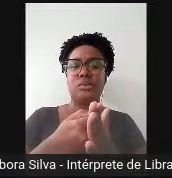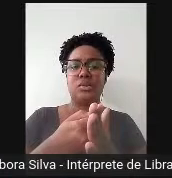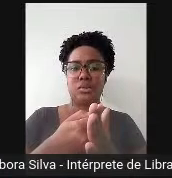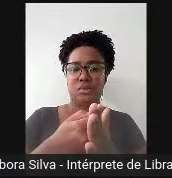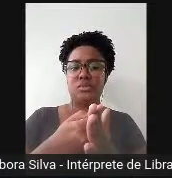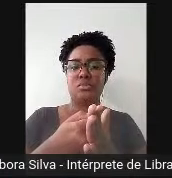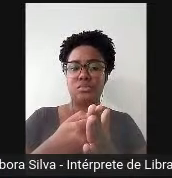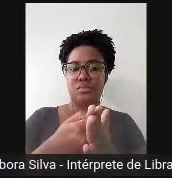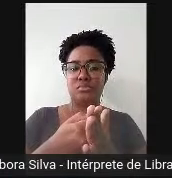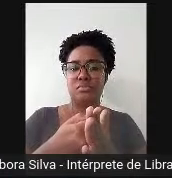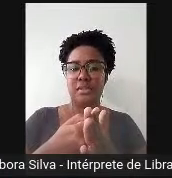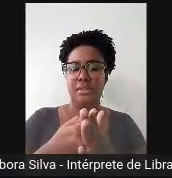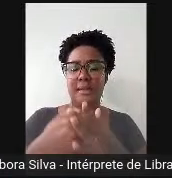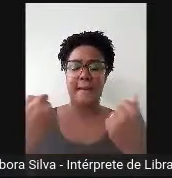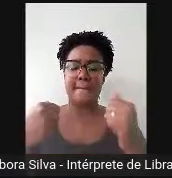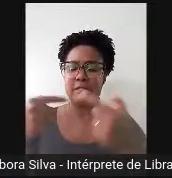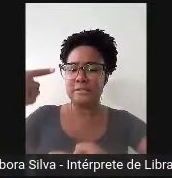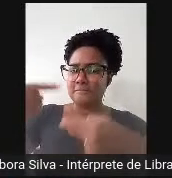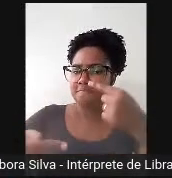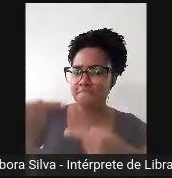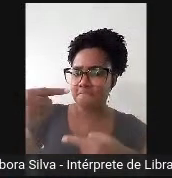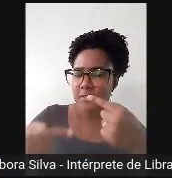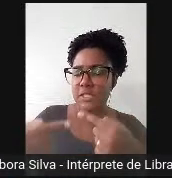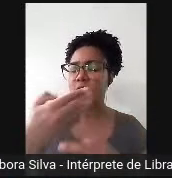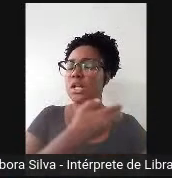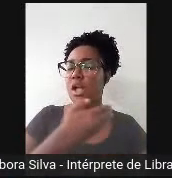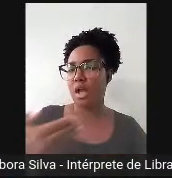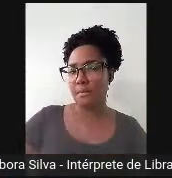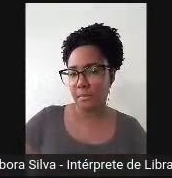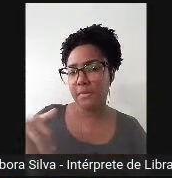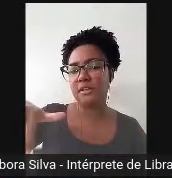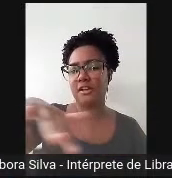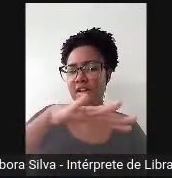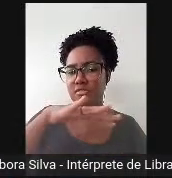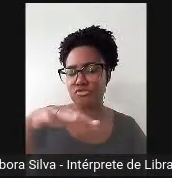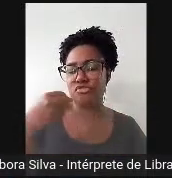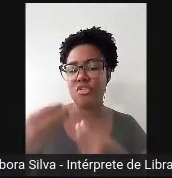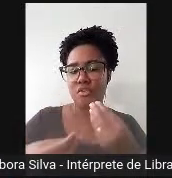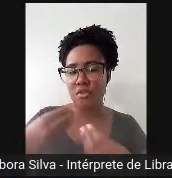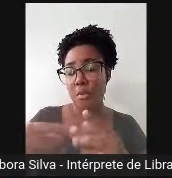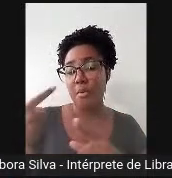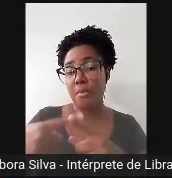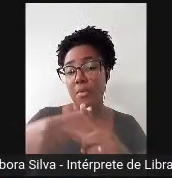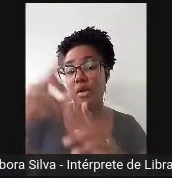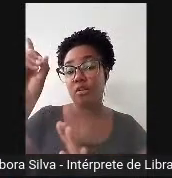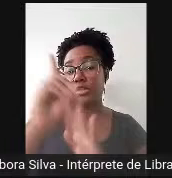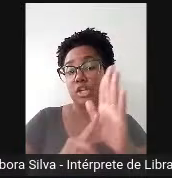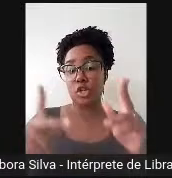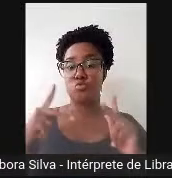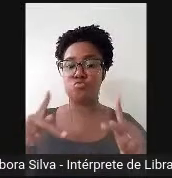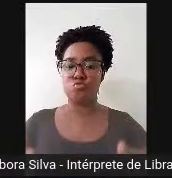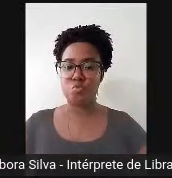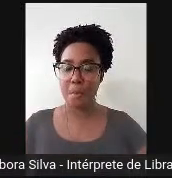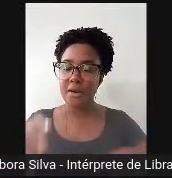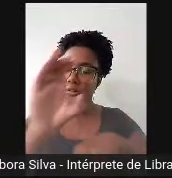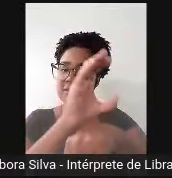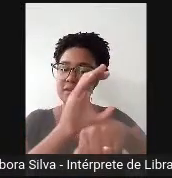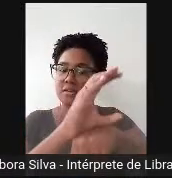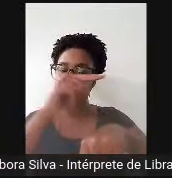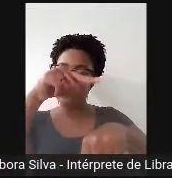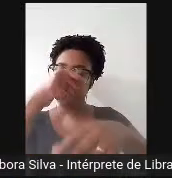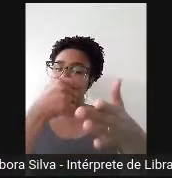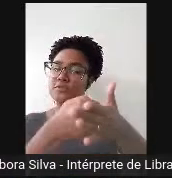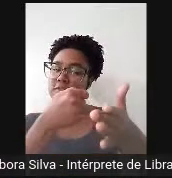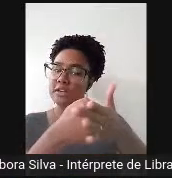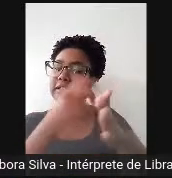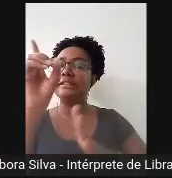condições políticas e econômicas ideais, especialmente porque esse é um direito humano constitucional e fundamental. É o próprio direito